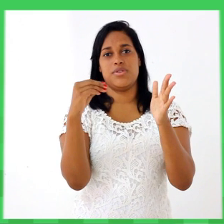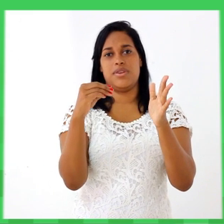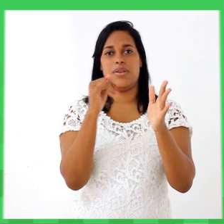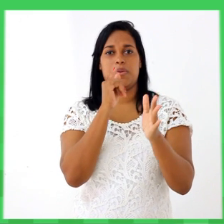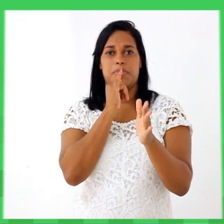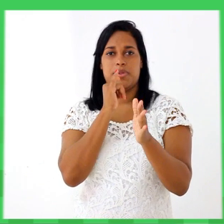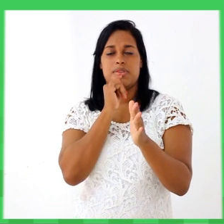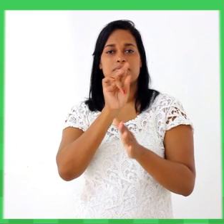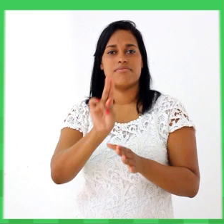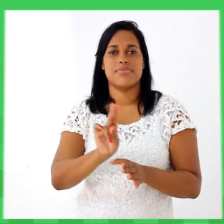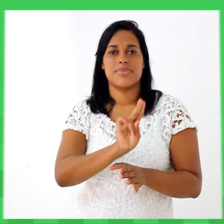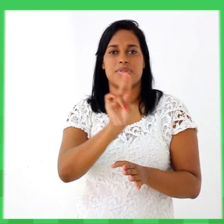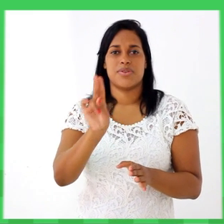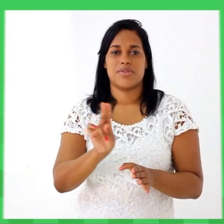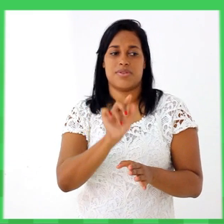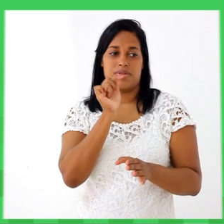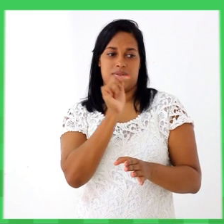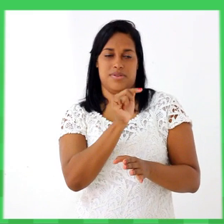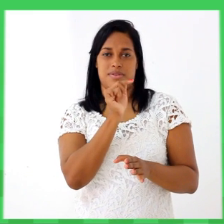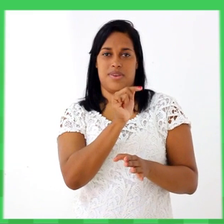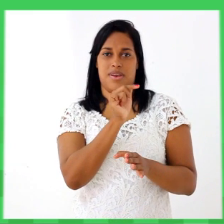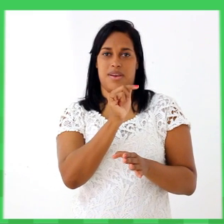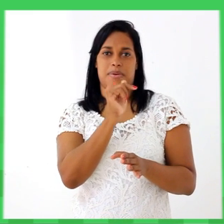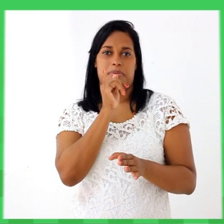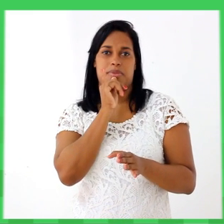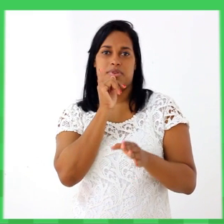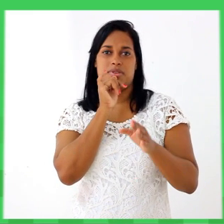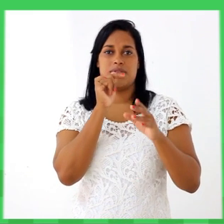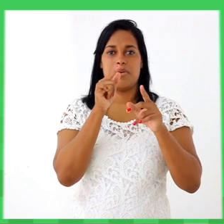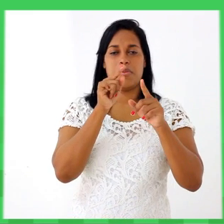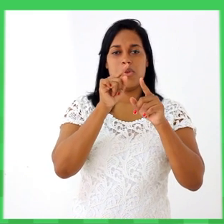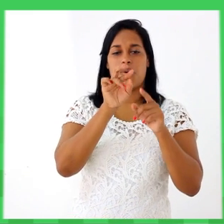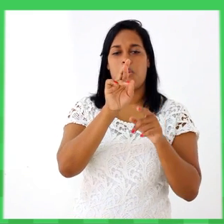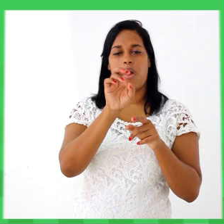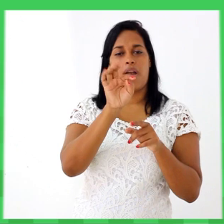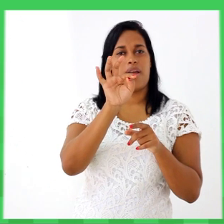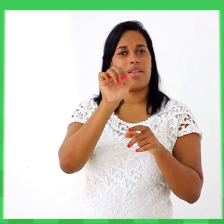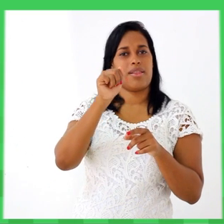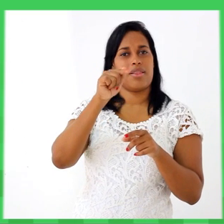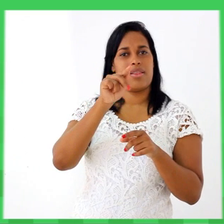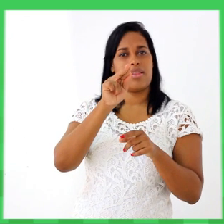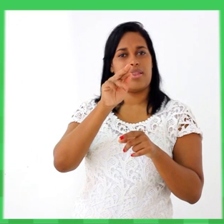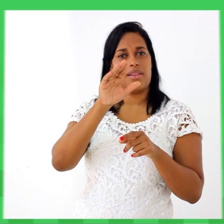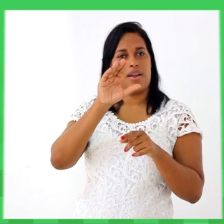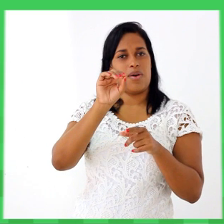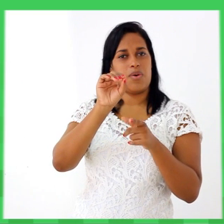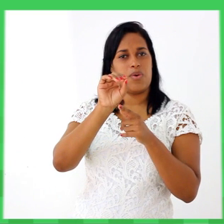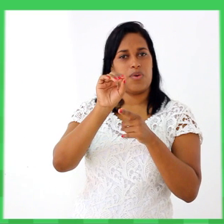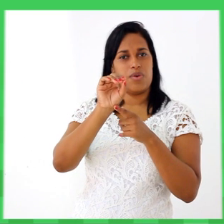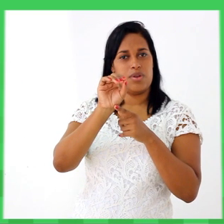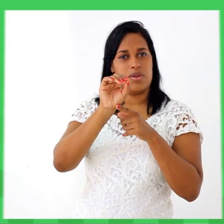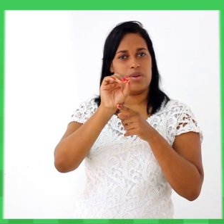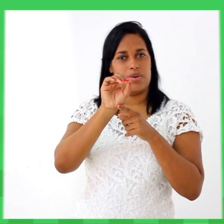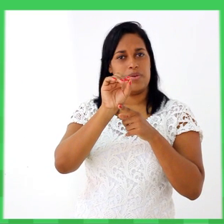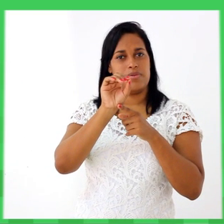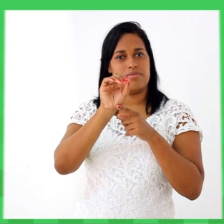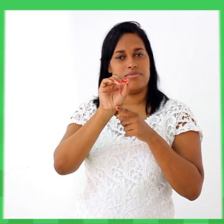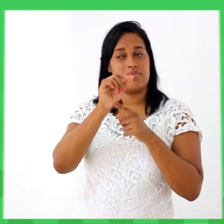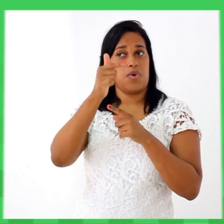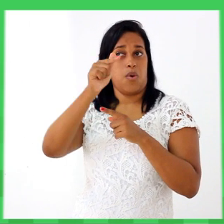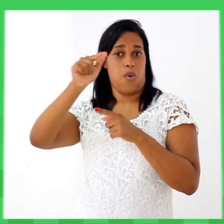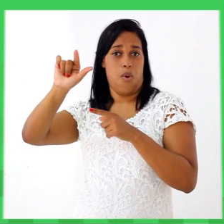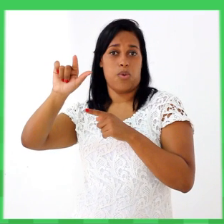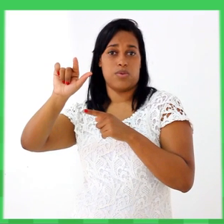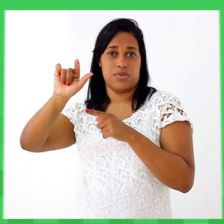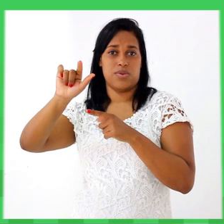visualizar aqui, o retângulo é para a entidade, temos um retângulo com um outro retângulo